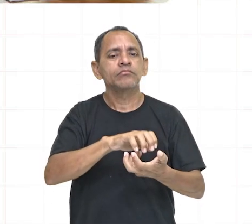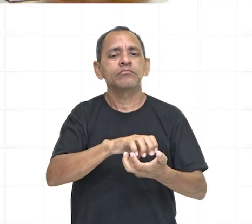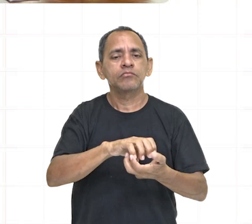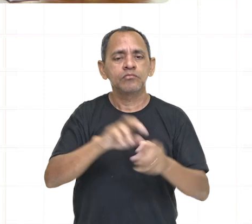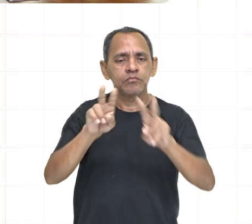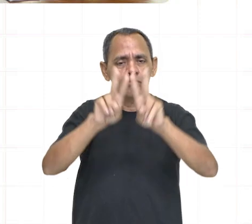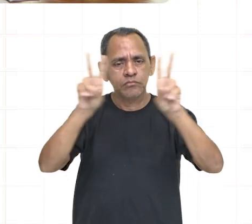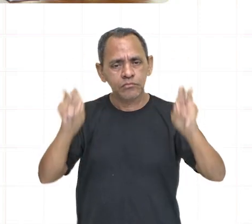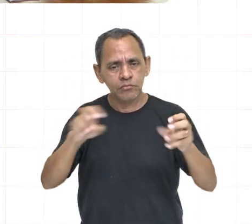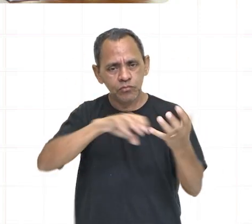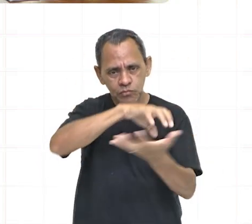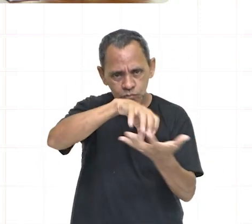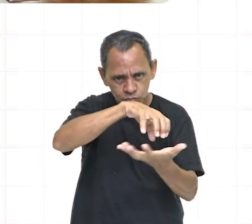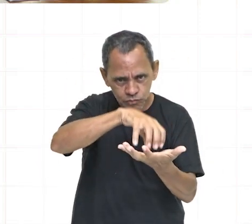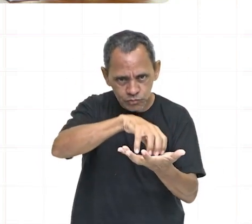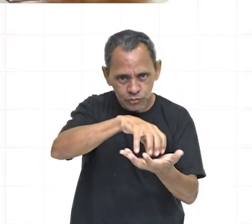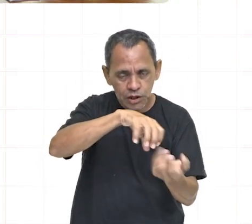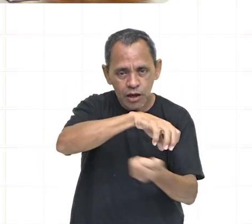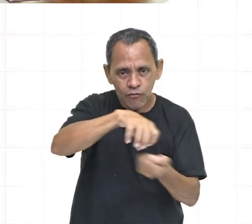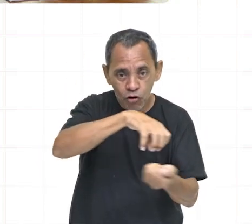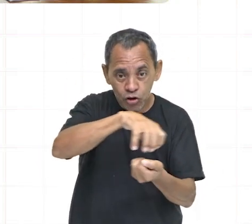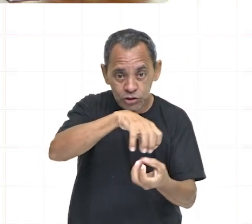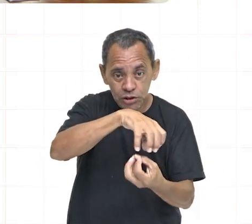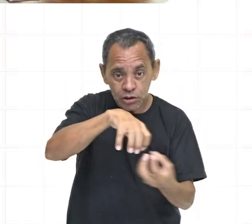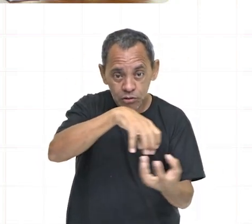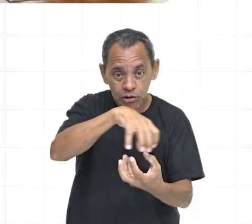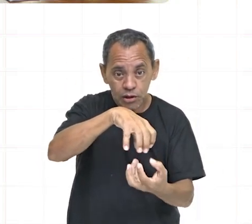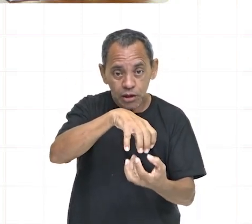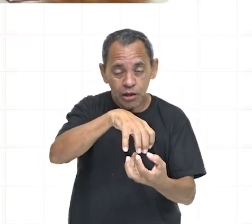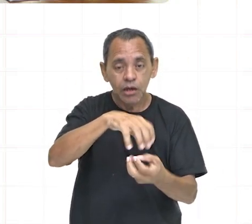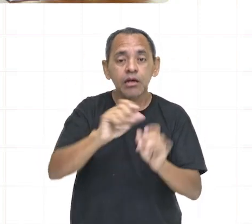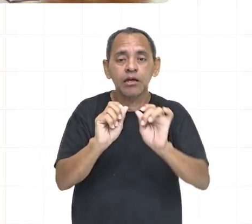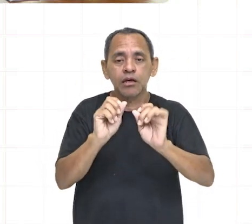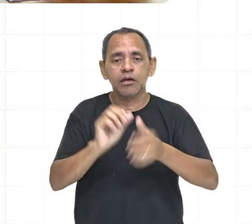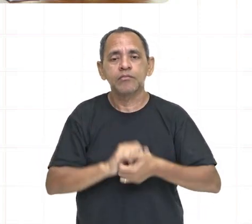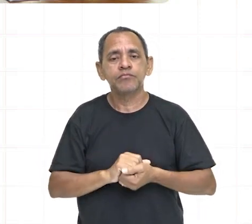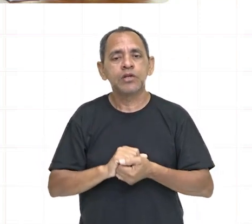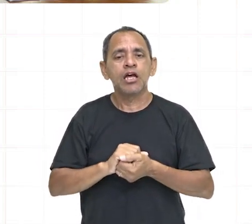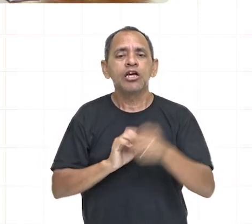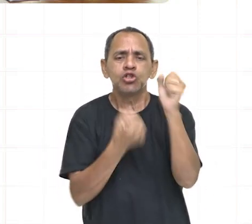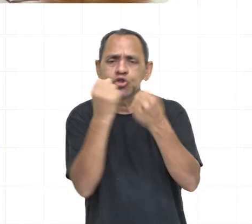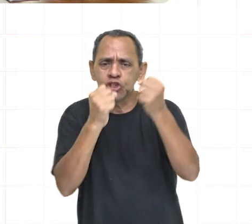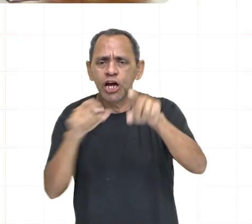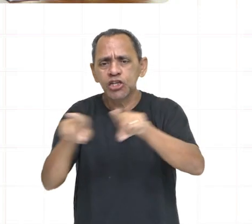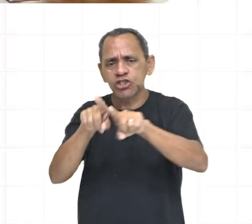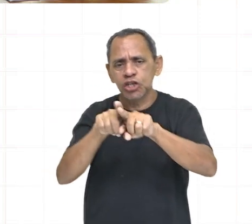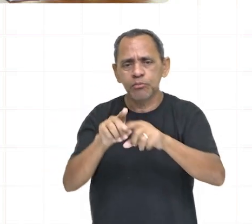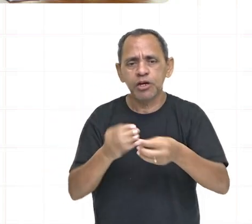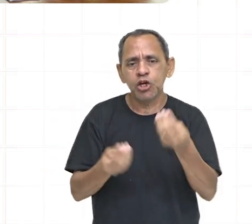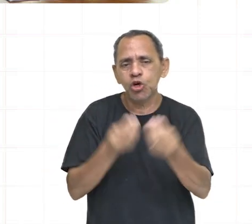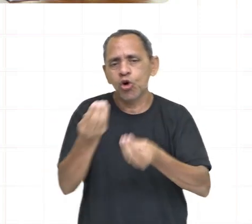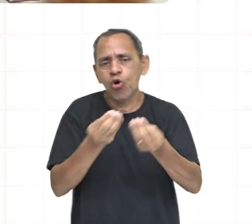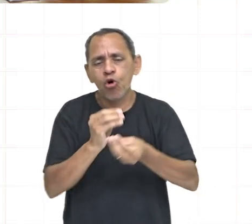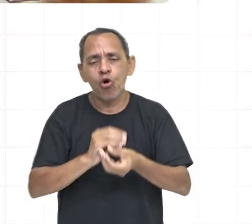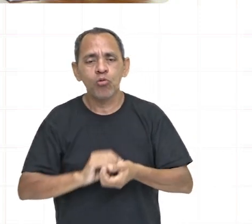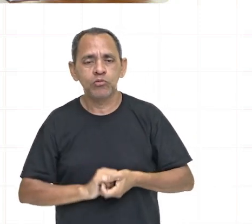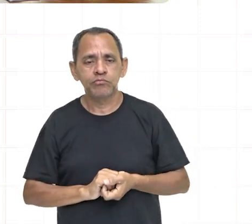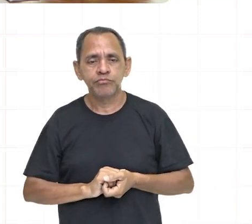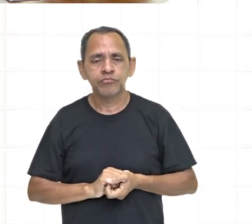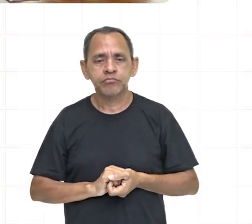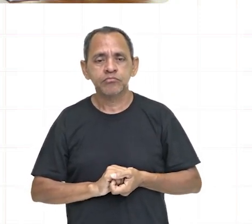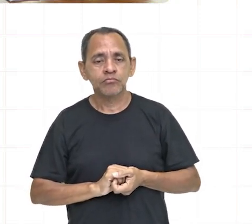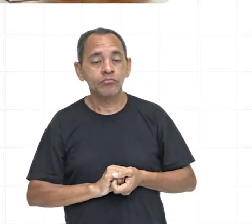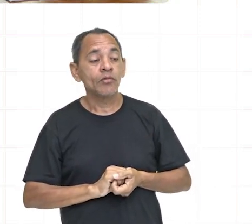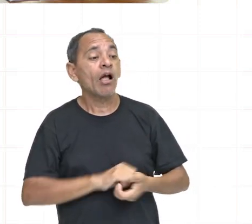as mudanças territoriais. Então, como que isso foi se dando, né? Até nós vermos lá aquelas super cidades